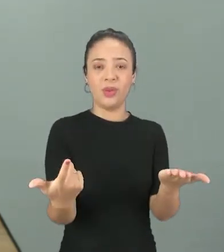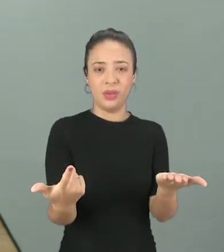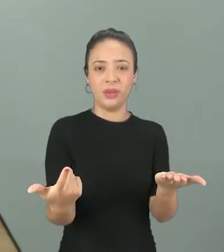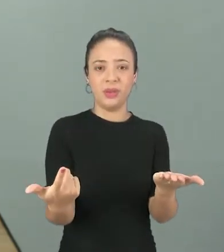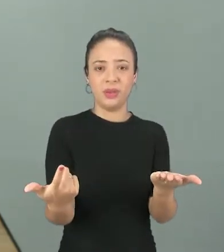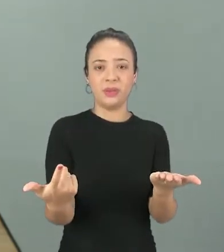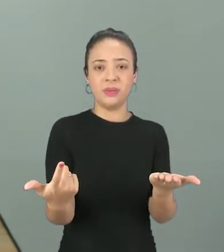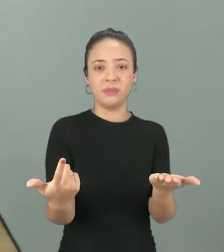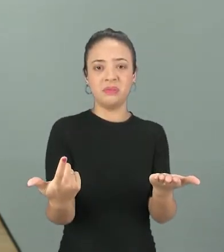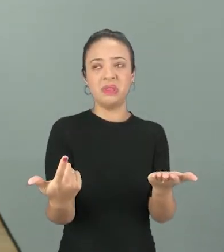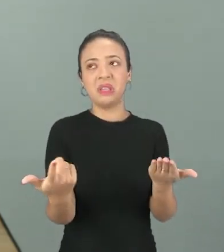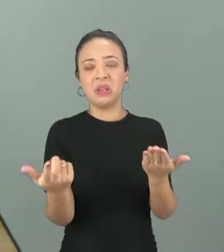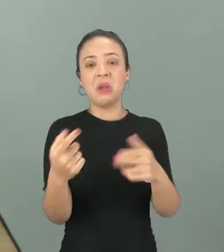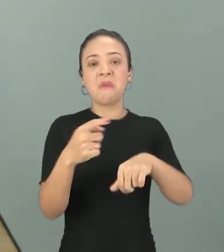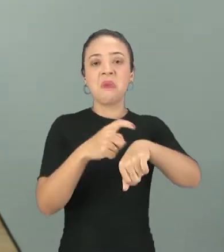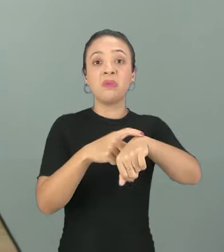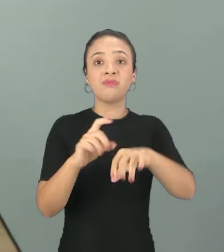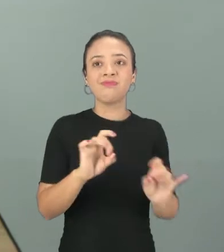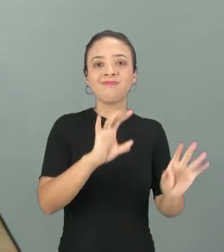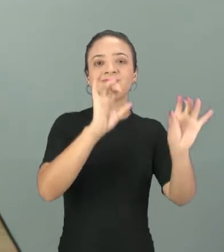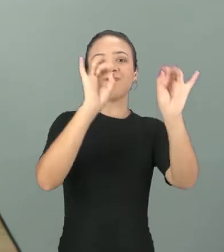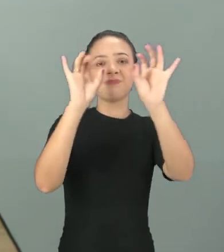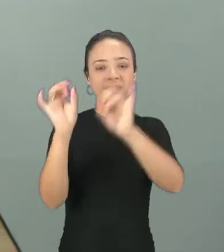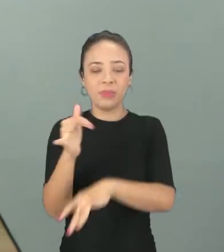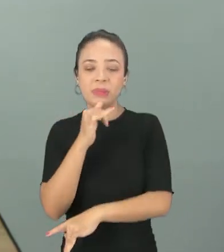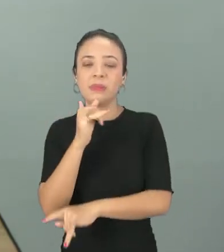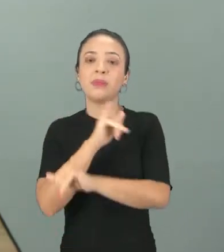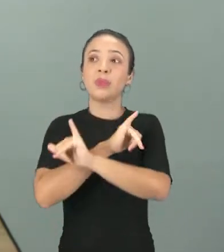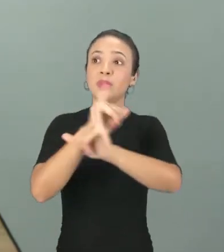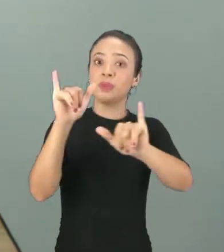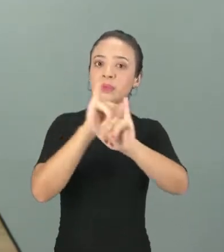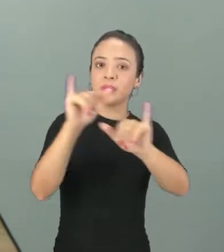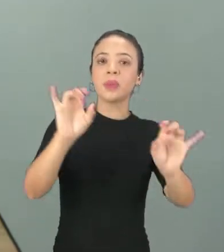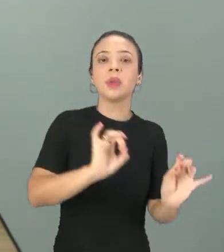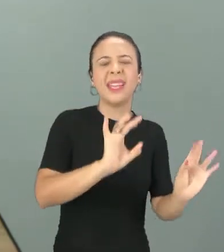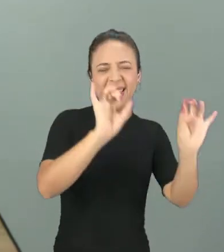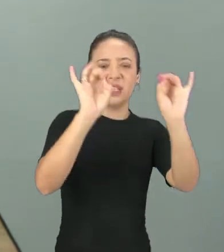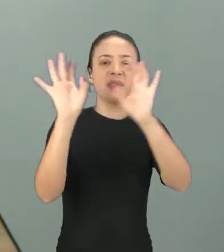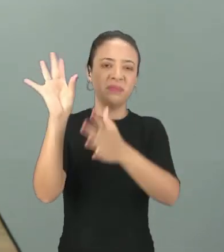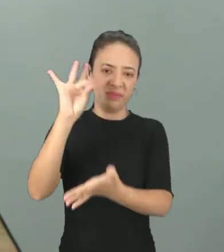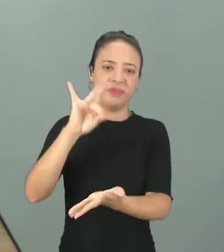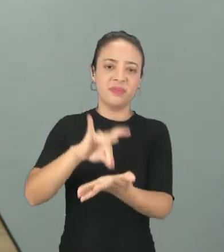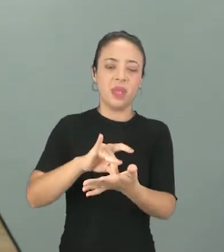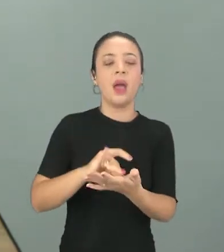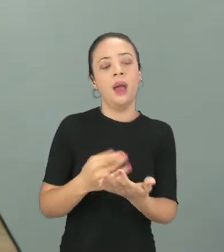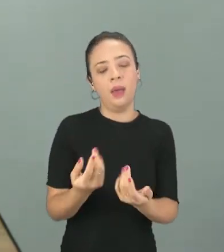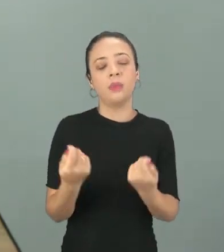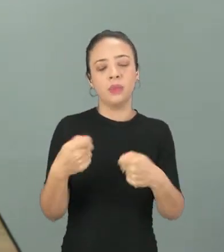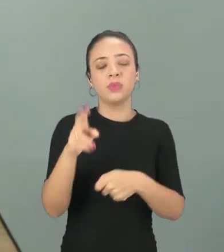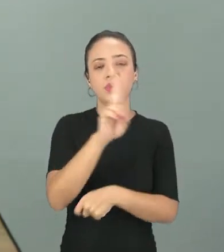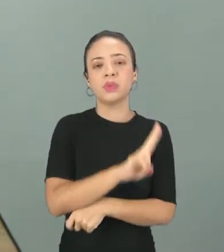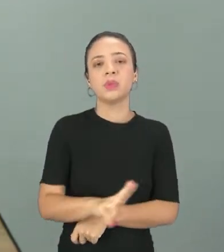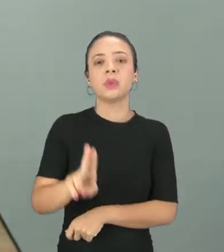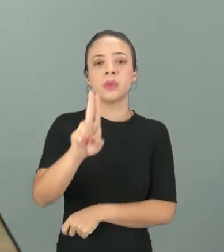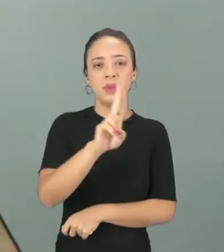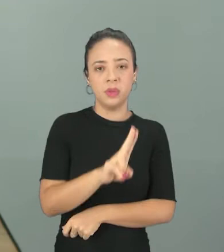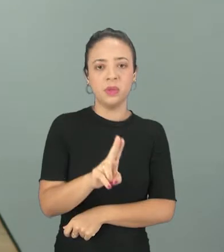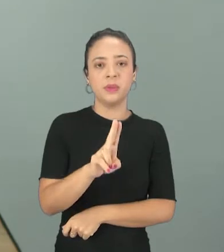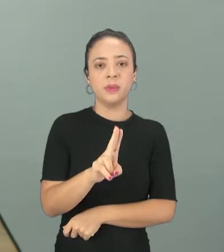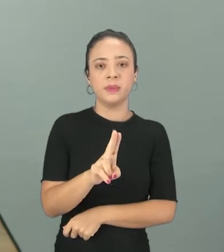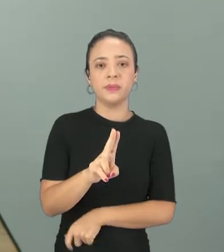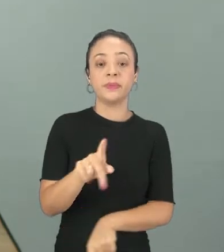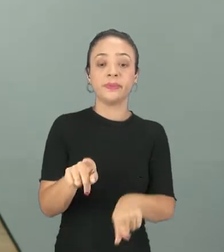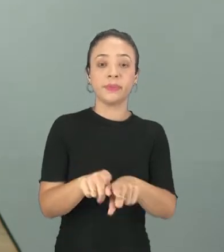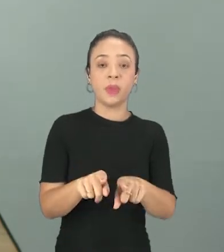em ocasiões especiais, né? Em notícias bastante especiais, e aí sim é feito a edição